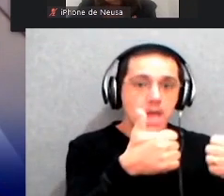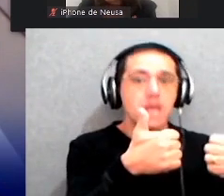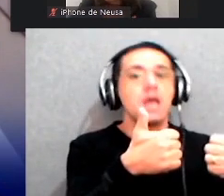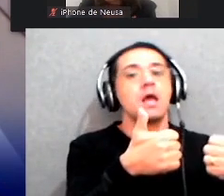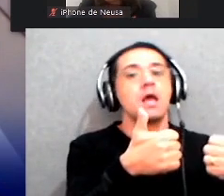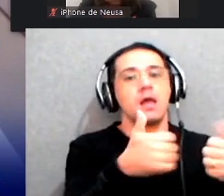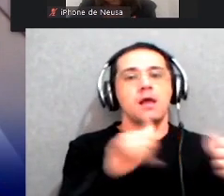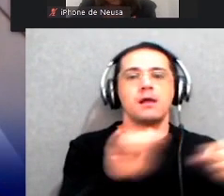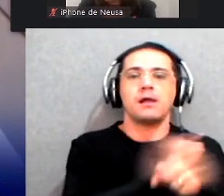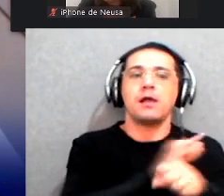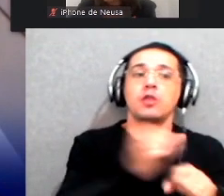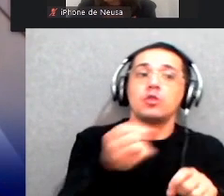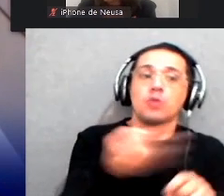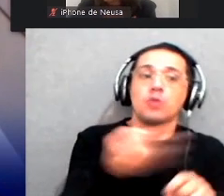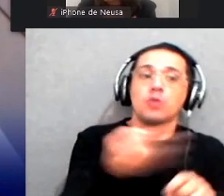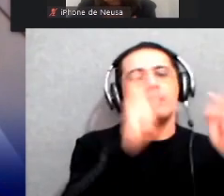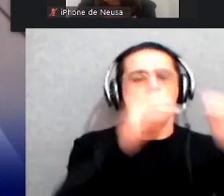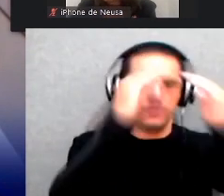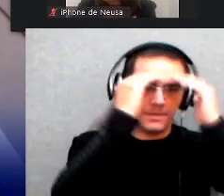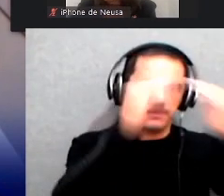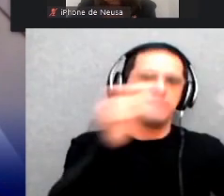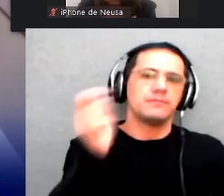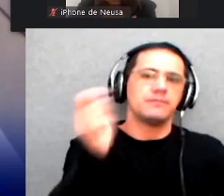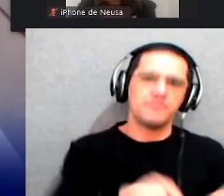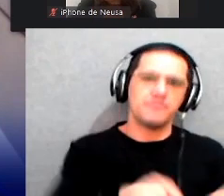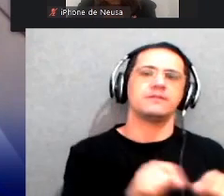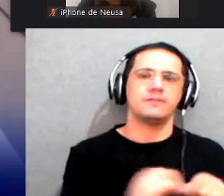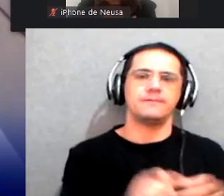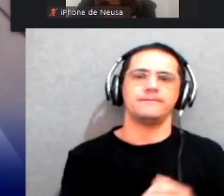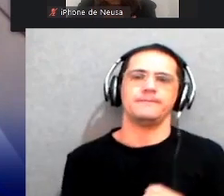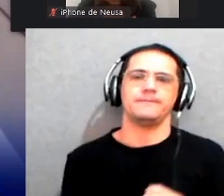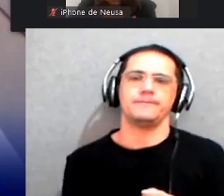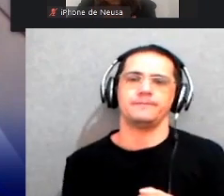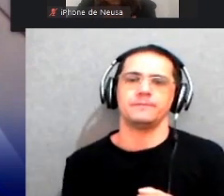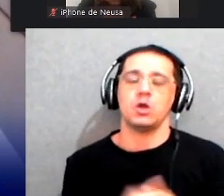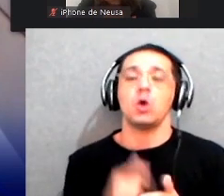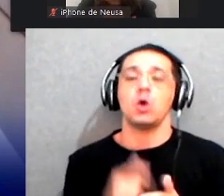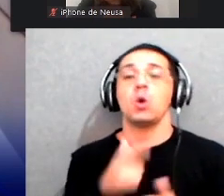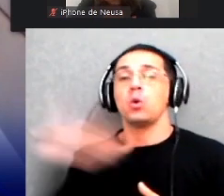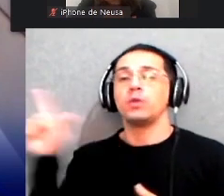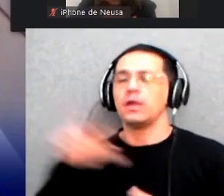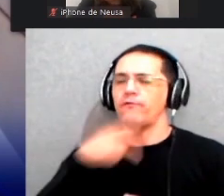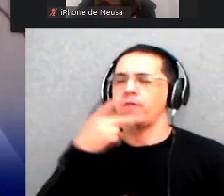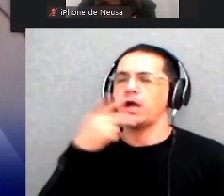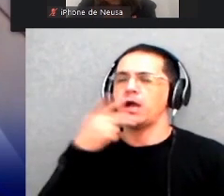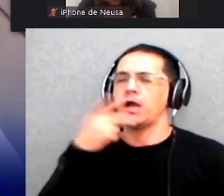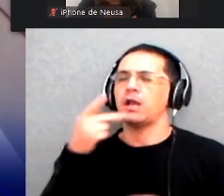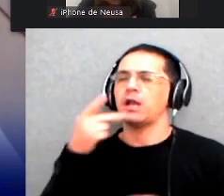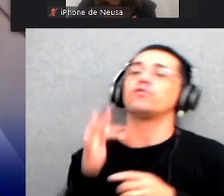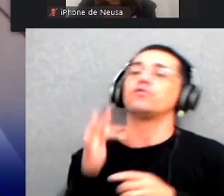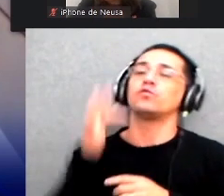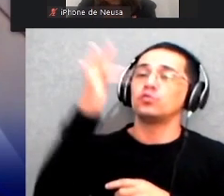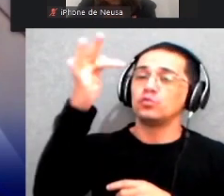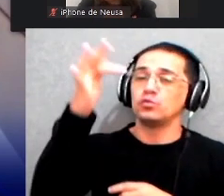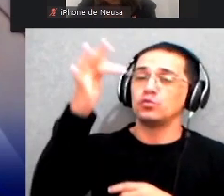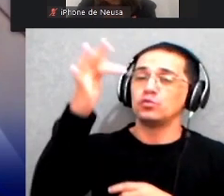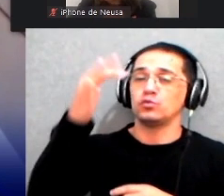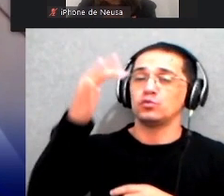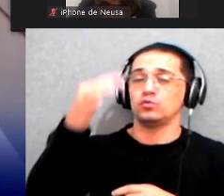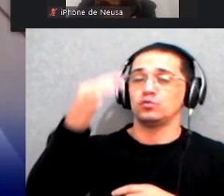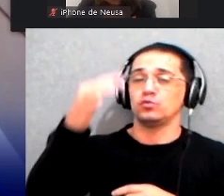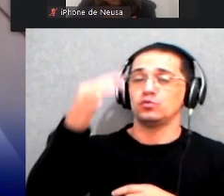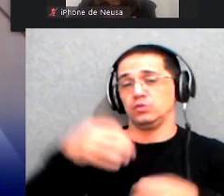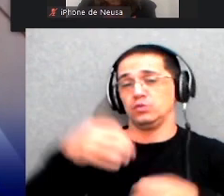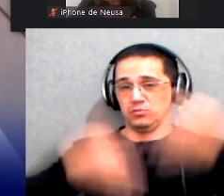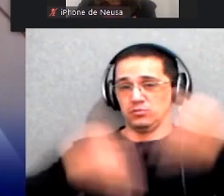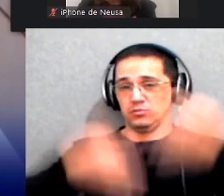ele faz um prognóstico muito duro sobre o futuro da justiça nos tribunais. E eu ando muito preocupado, principalmente